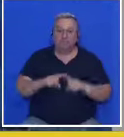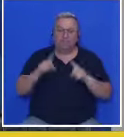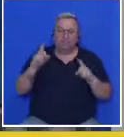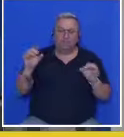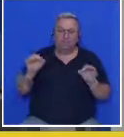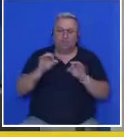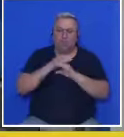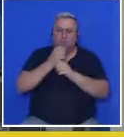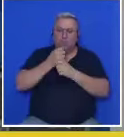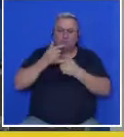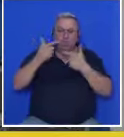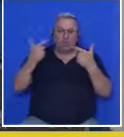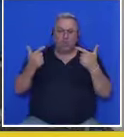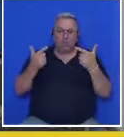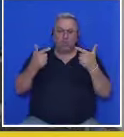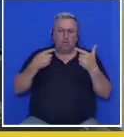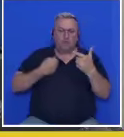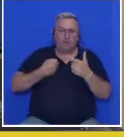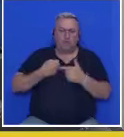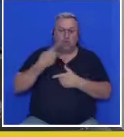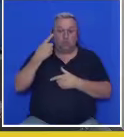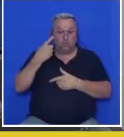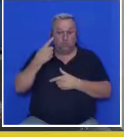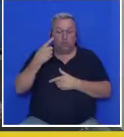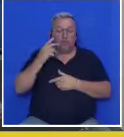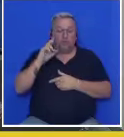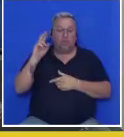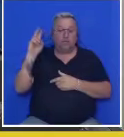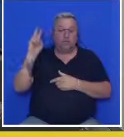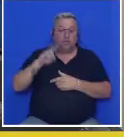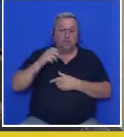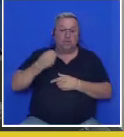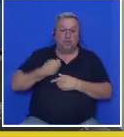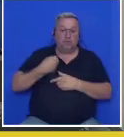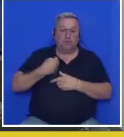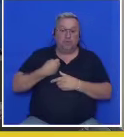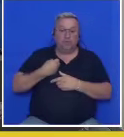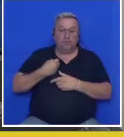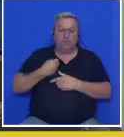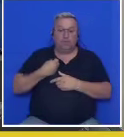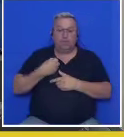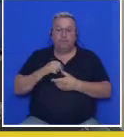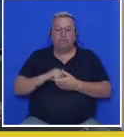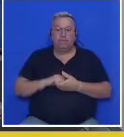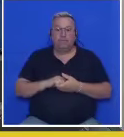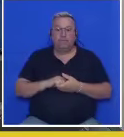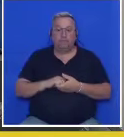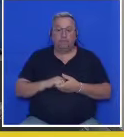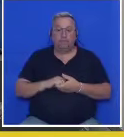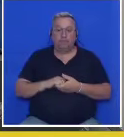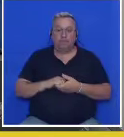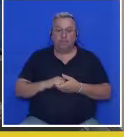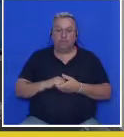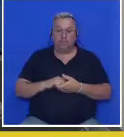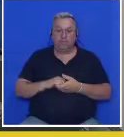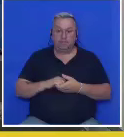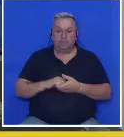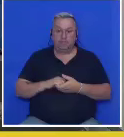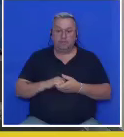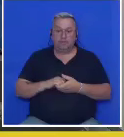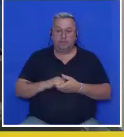Globo carregado, embaralhando 12 bolas numeradas de 0 a 12. Qual é o seu mês da sorte? Estamos na